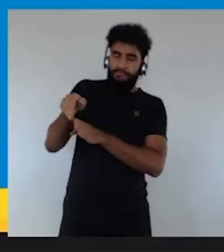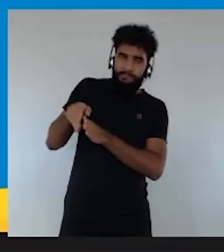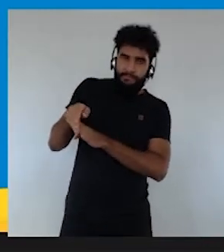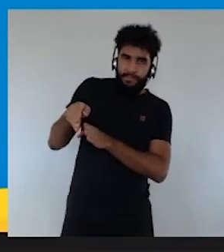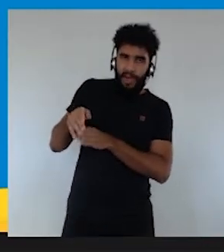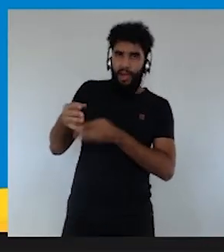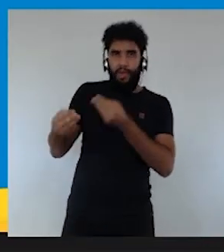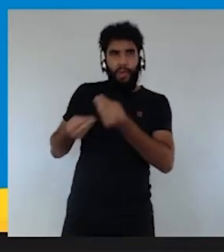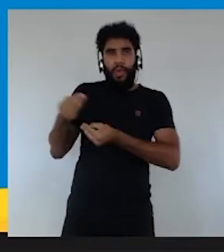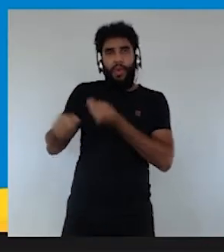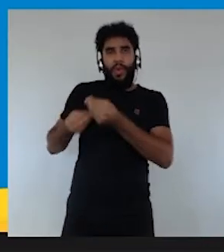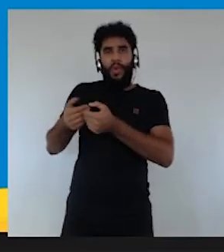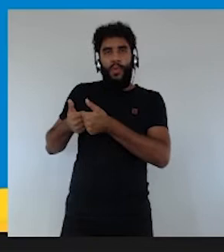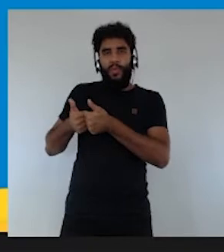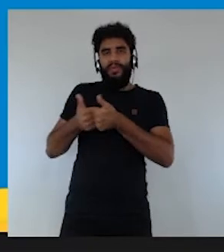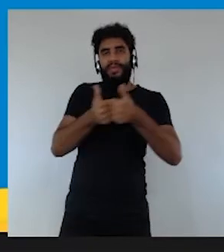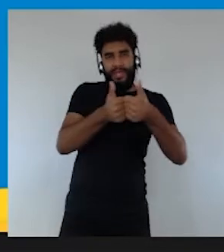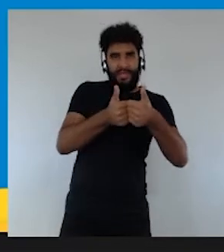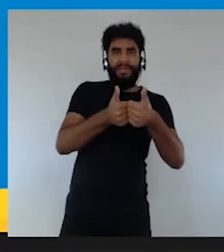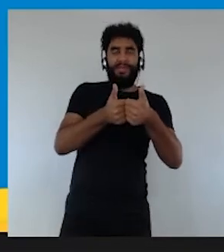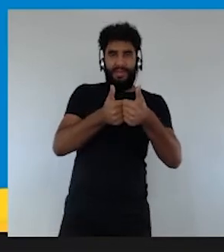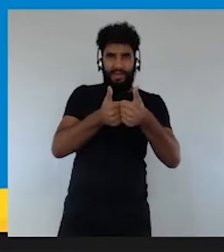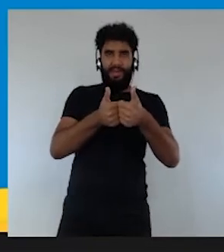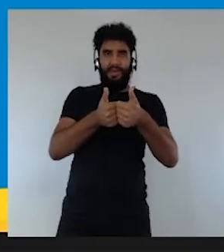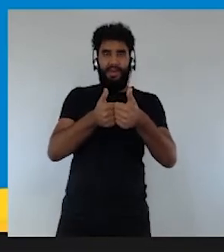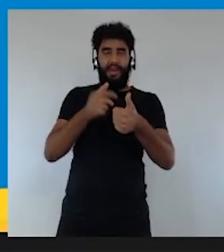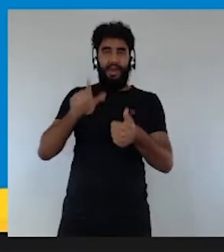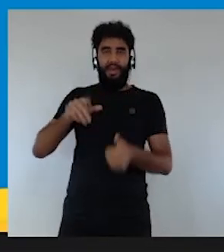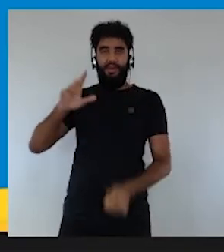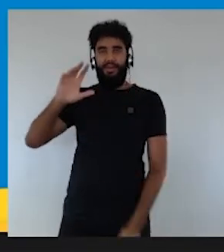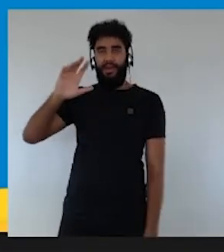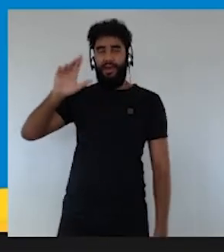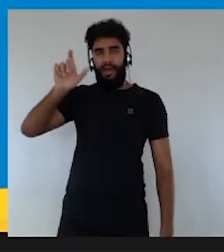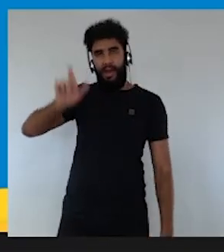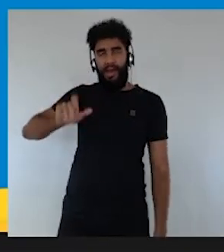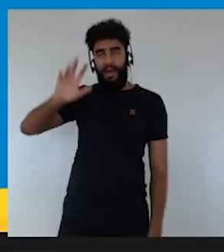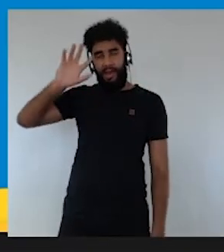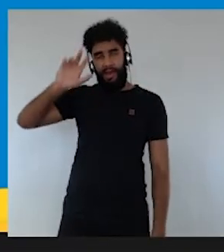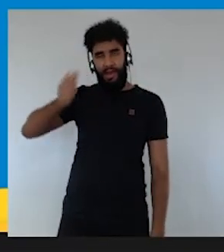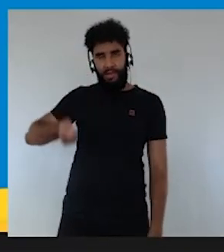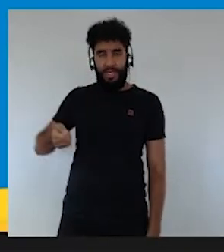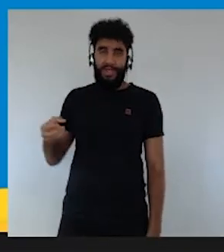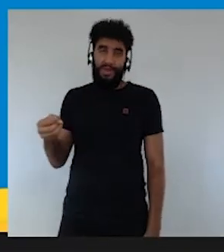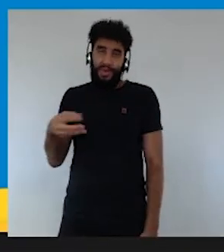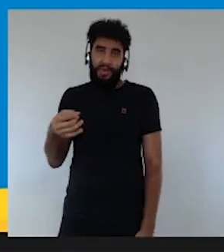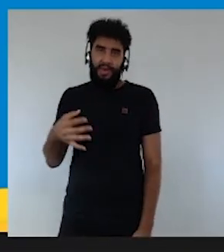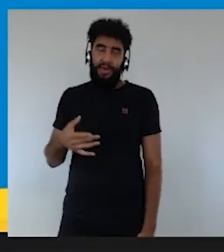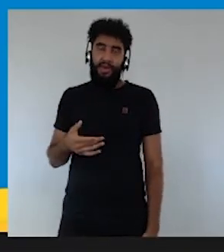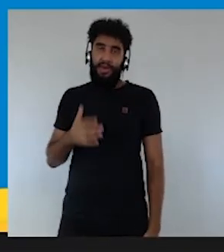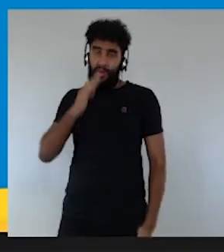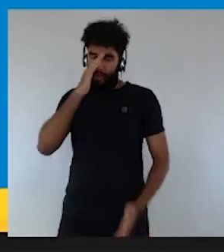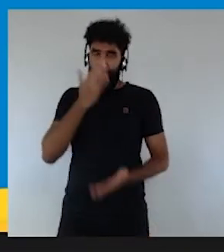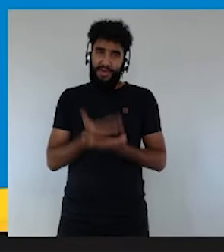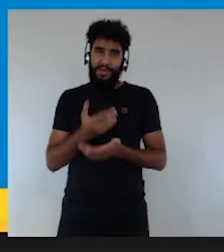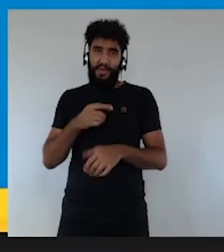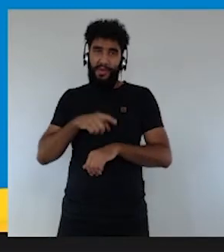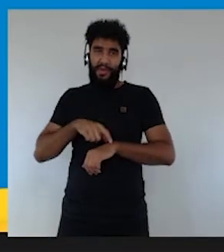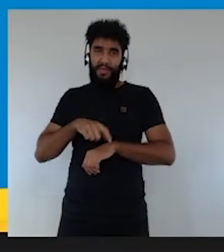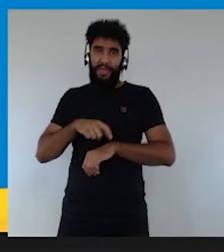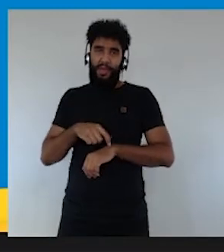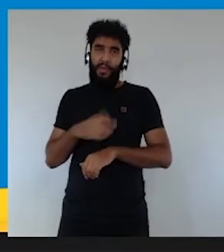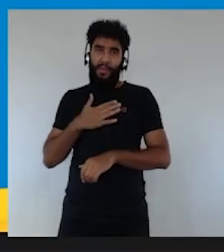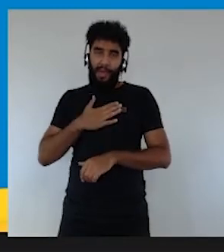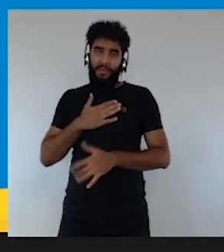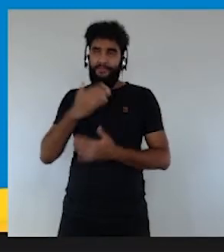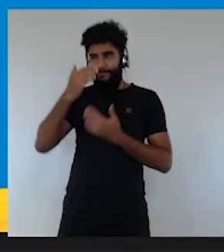de como seguir na arbitragem nesse novo mercado. Tenho a impressão que esse era o tempo que eu tinha.